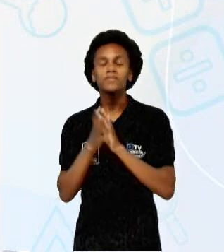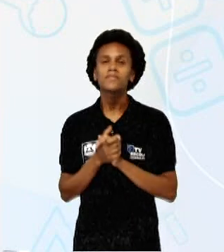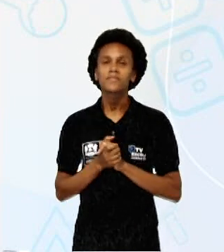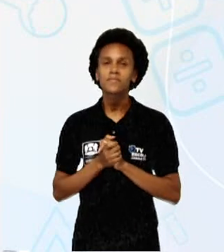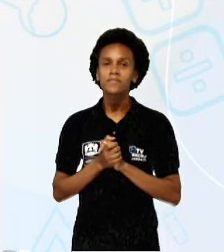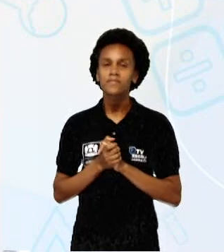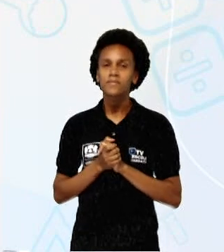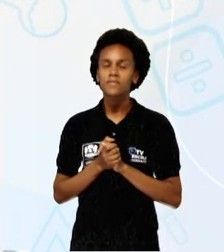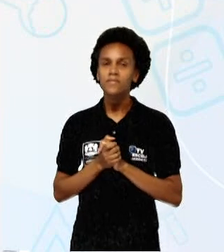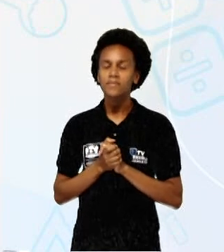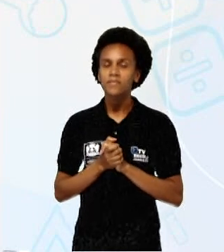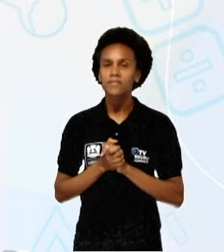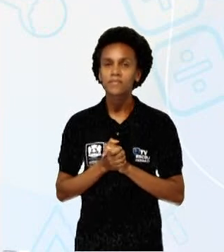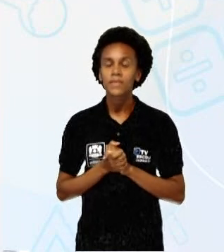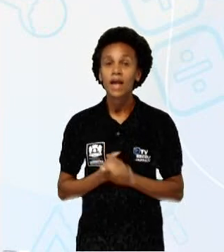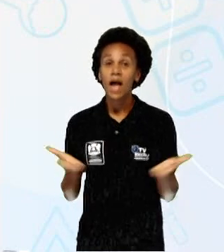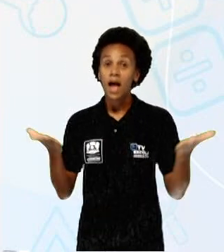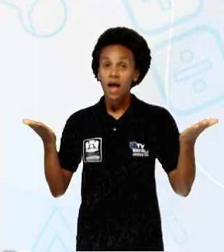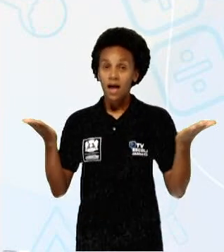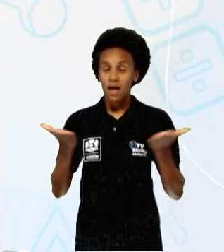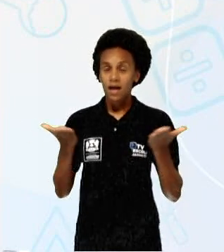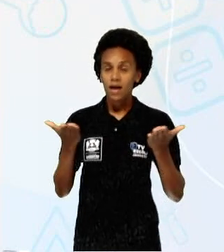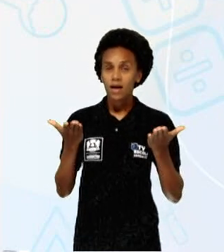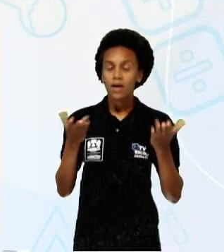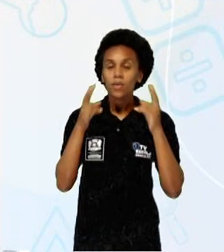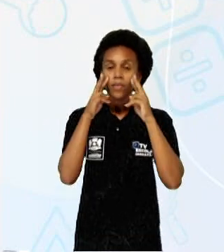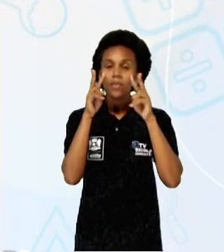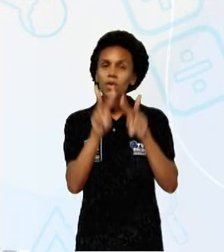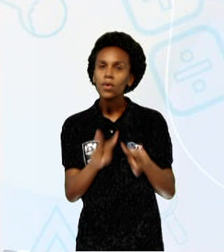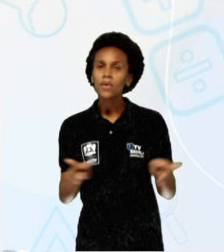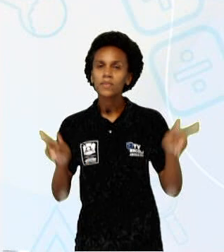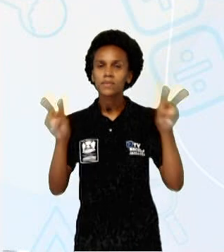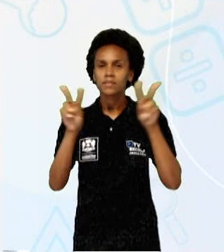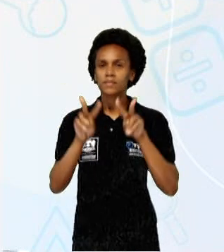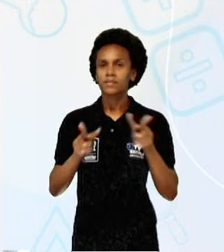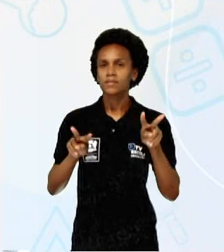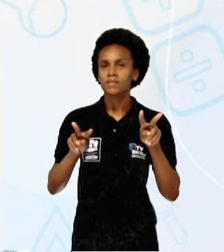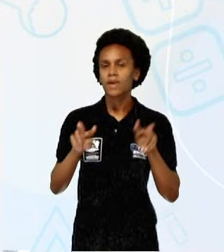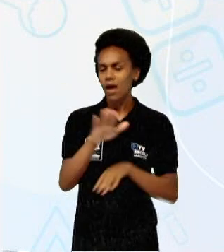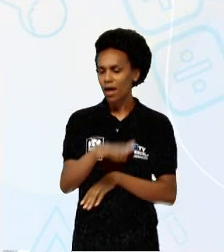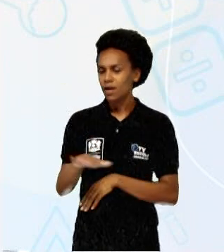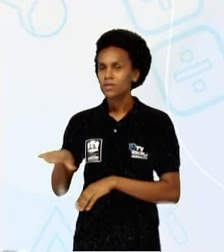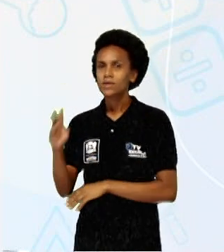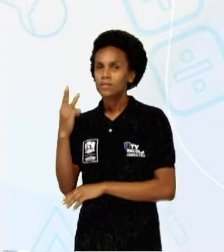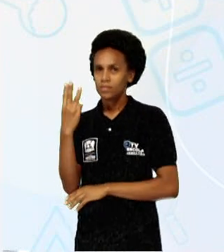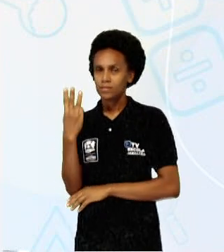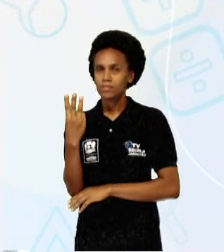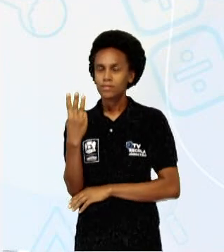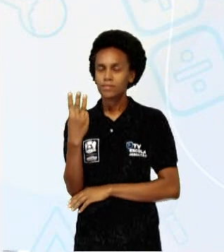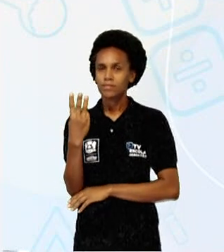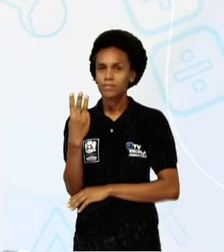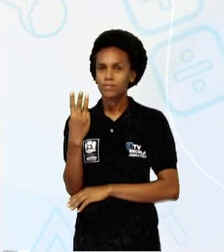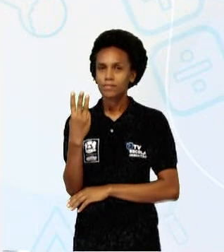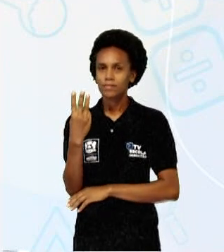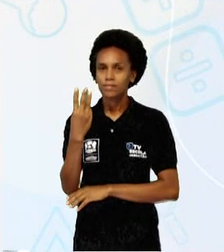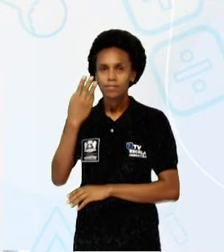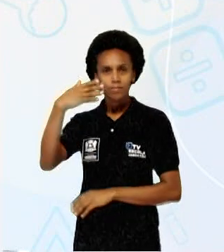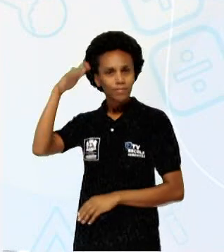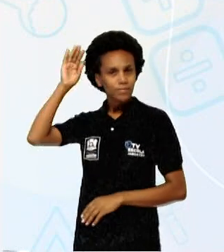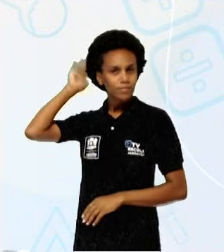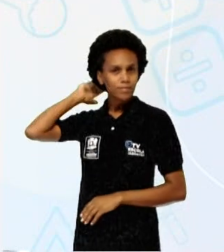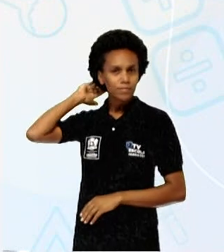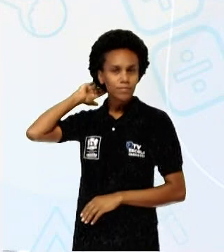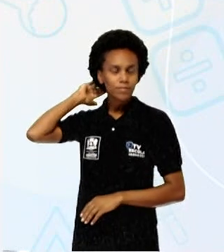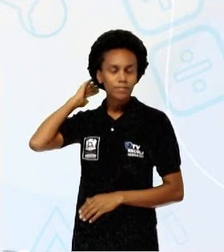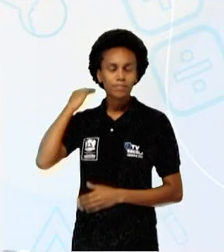vamos observar as três crianças que estão de costas olha só que elas estão de costas vocês não estão